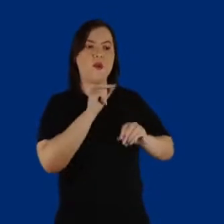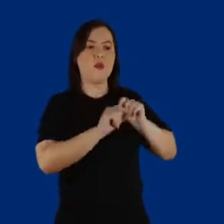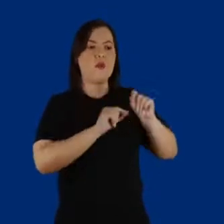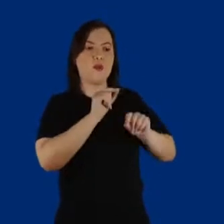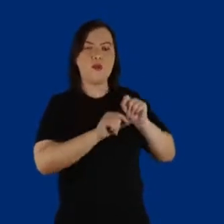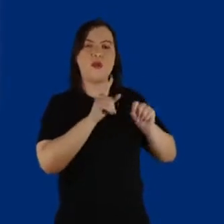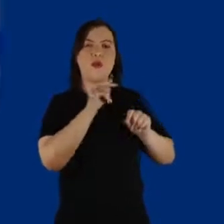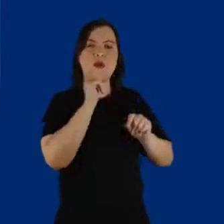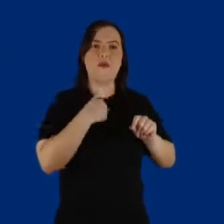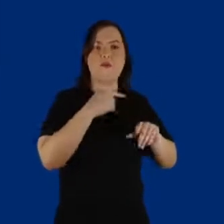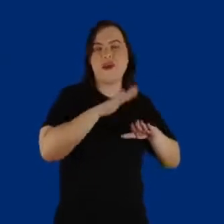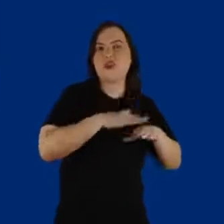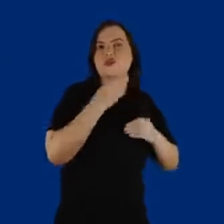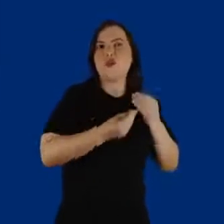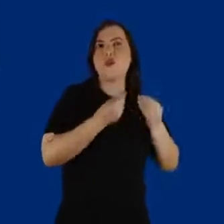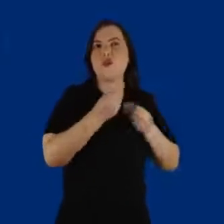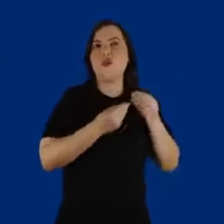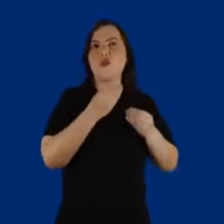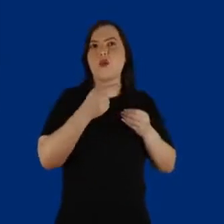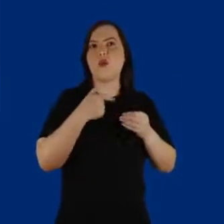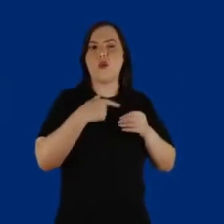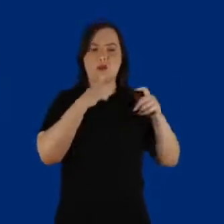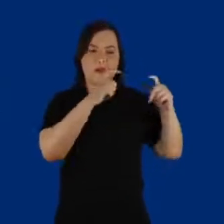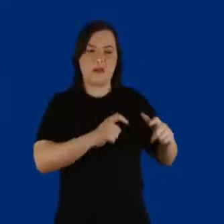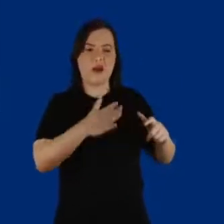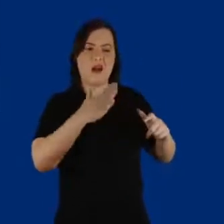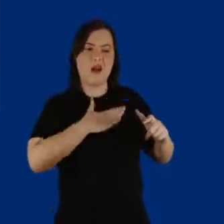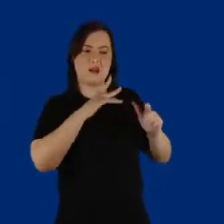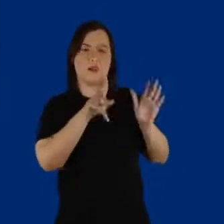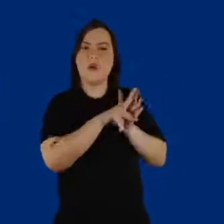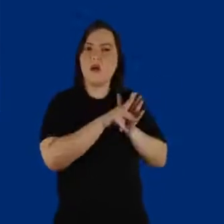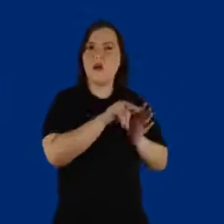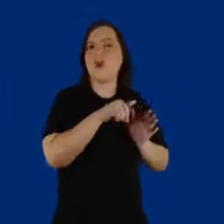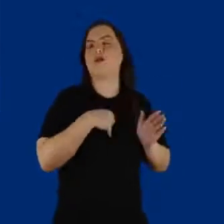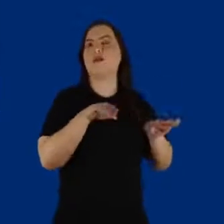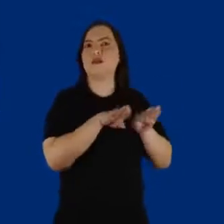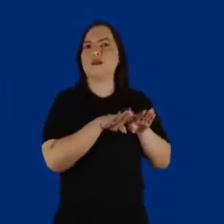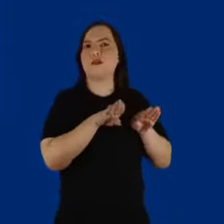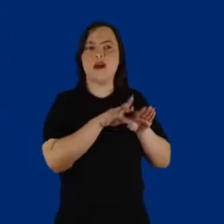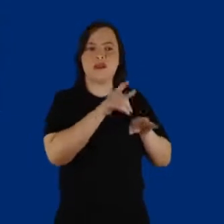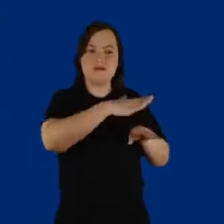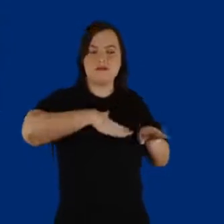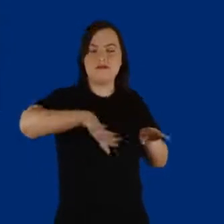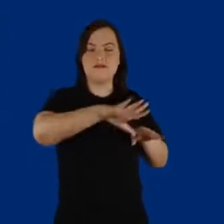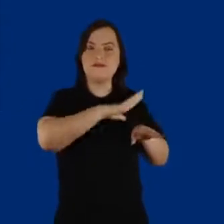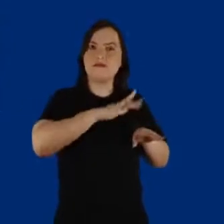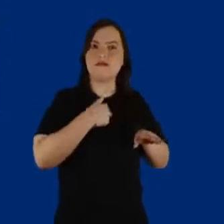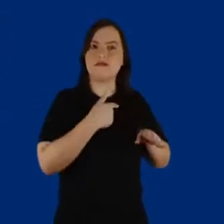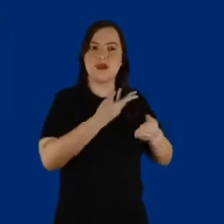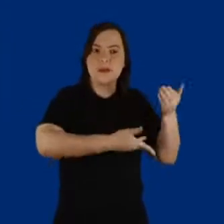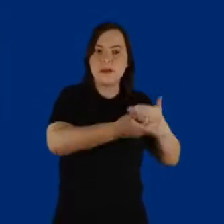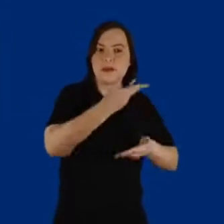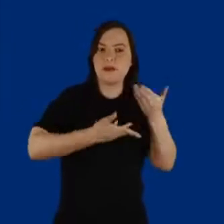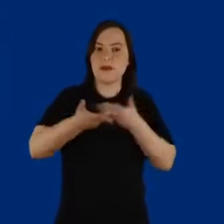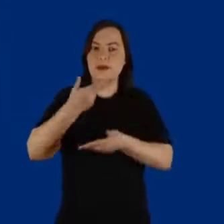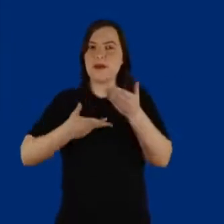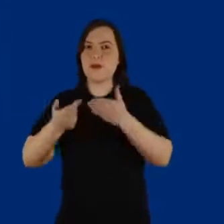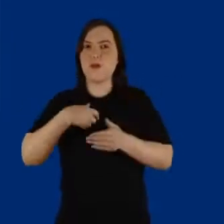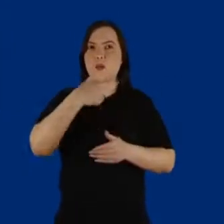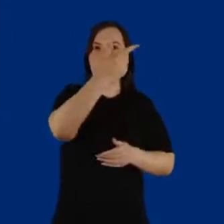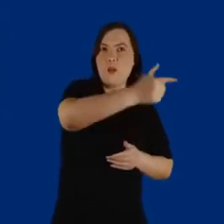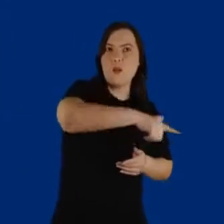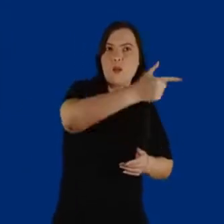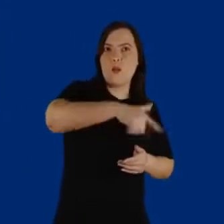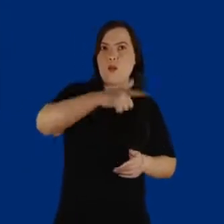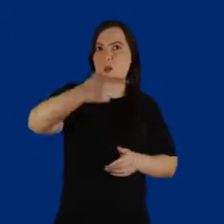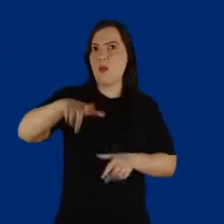que eu faço no meu próprio espaço, e desse espaço eu posso compartilhar. Para outras